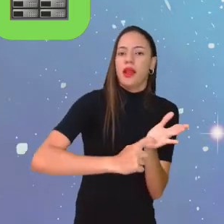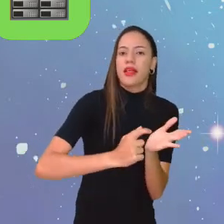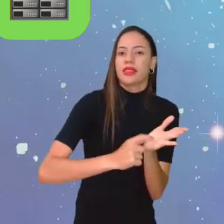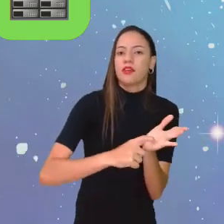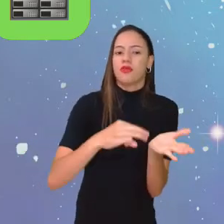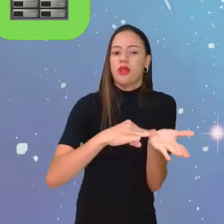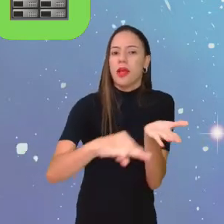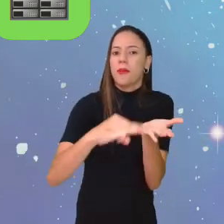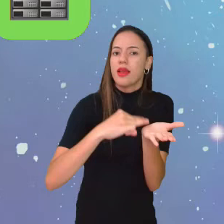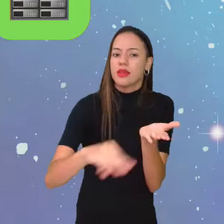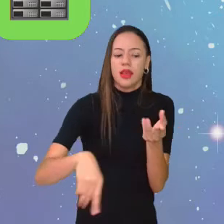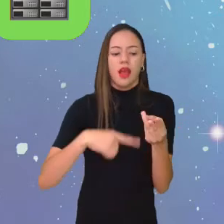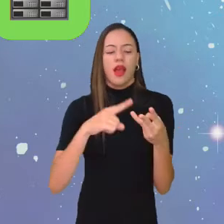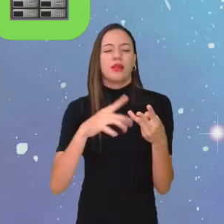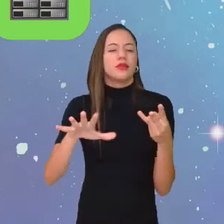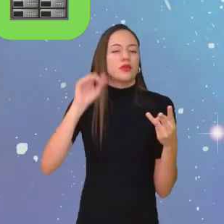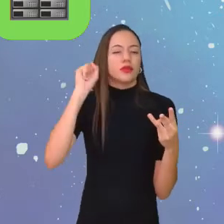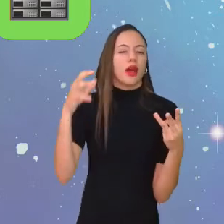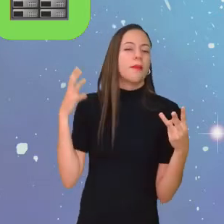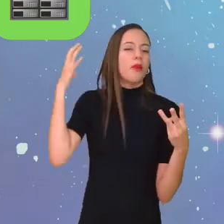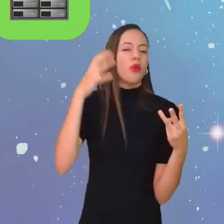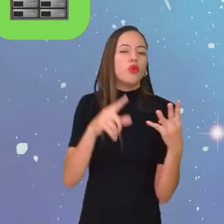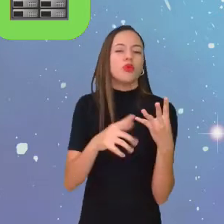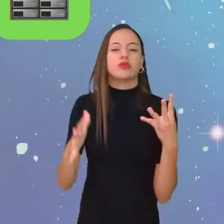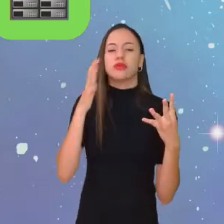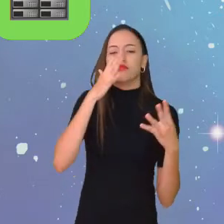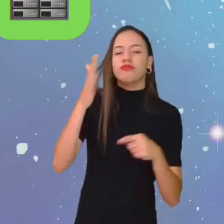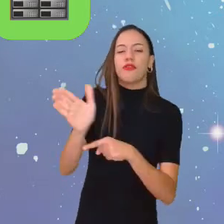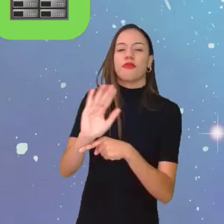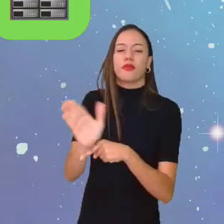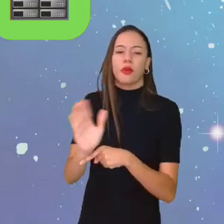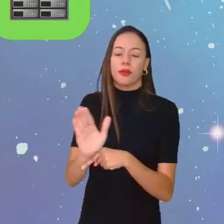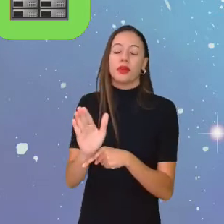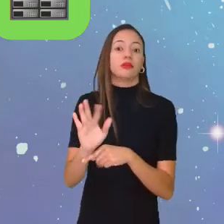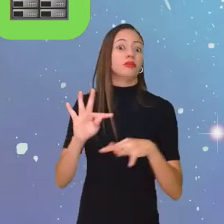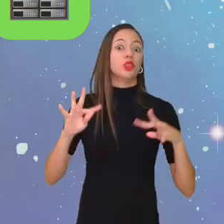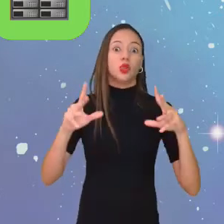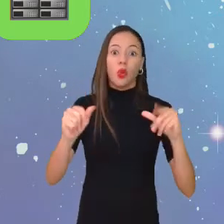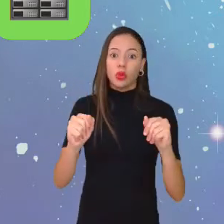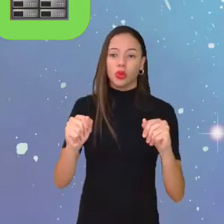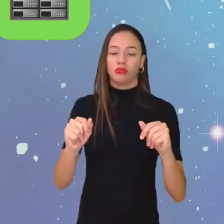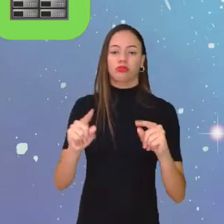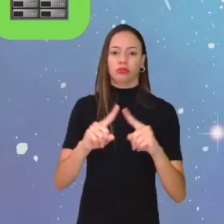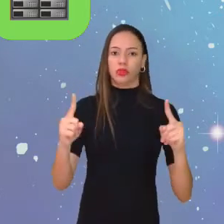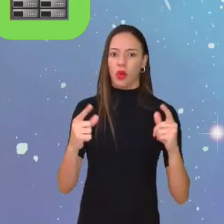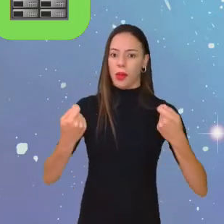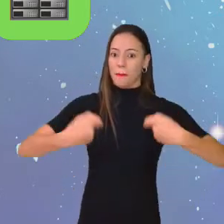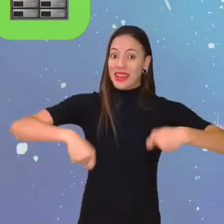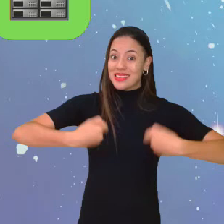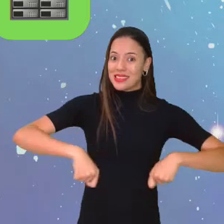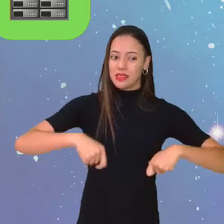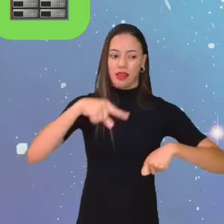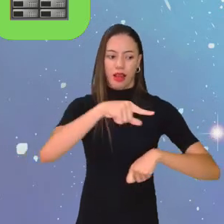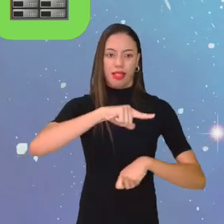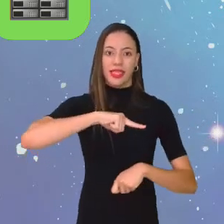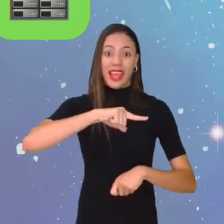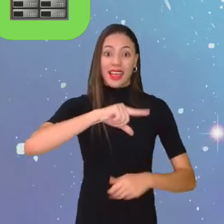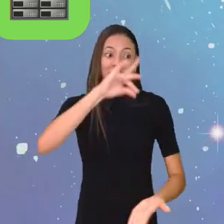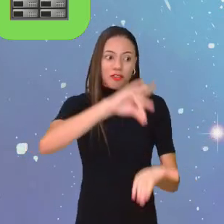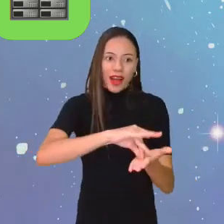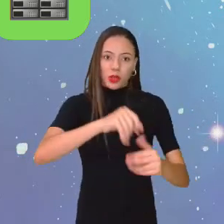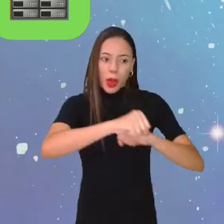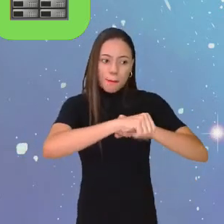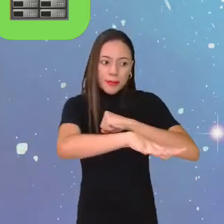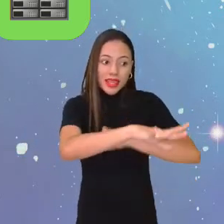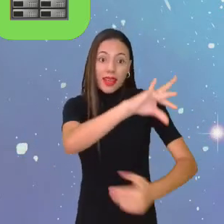de mensagem, para escutar uma música, assistir a um filme, a gente não necessariamente precisa fisicamente dessas mídias, né,